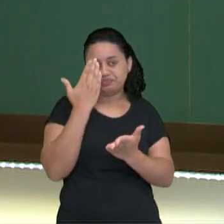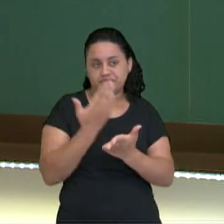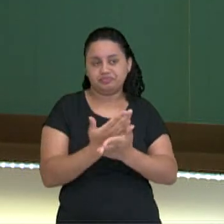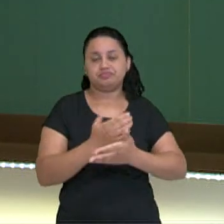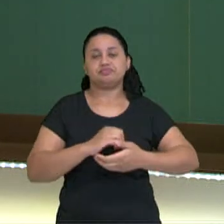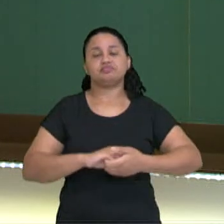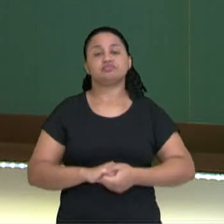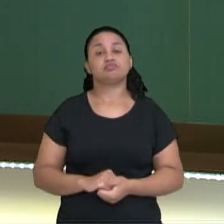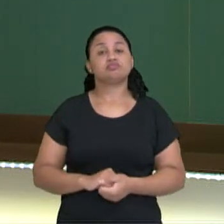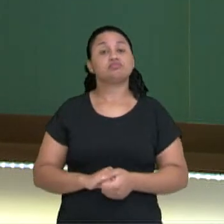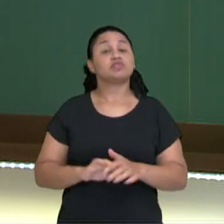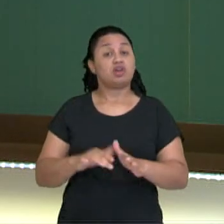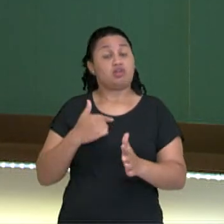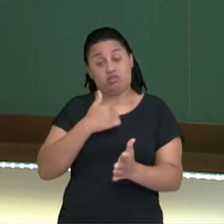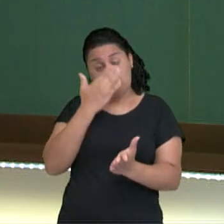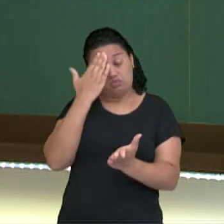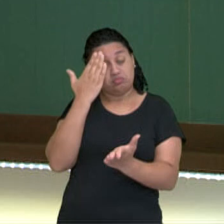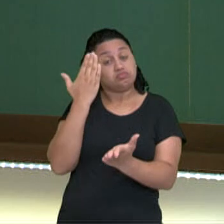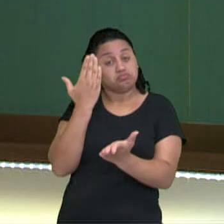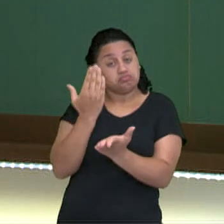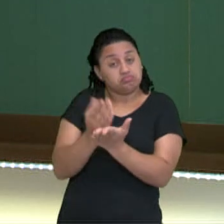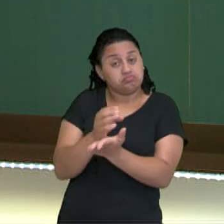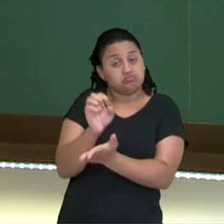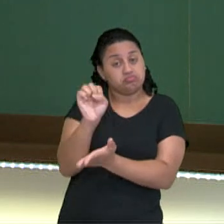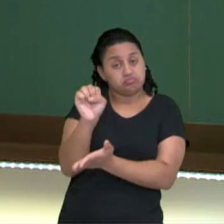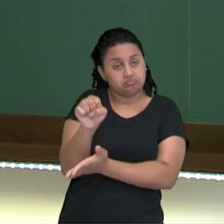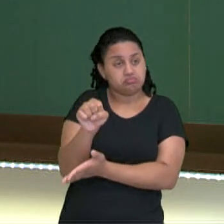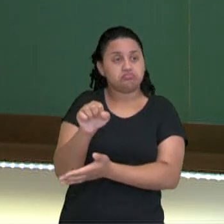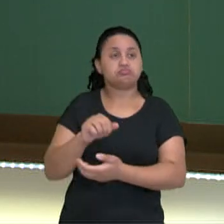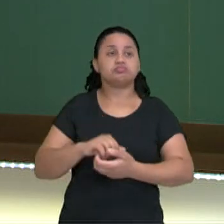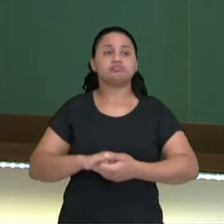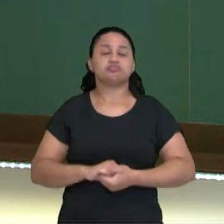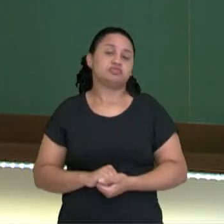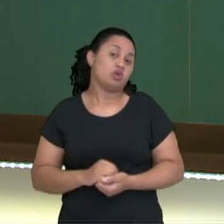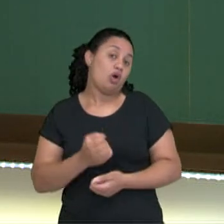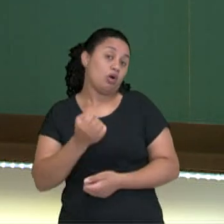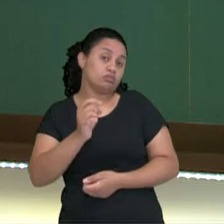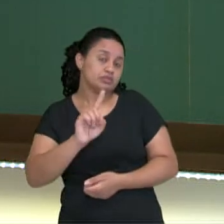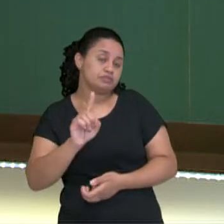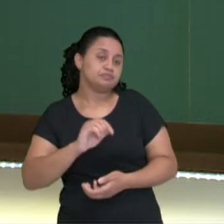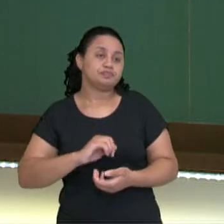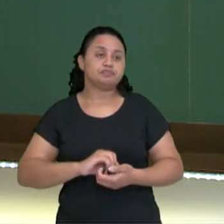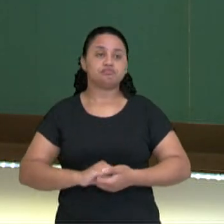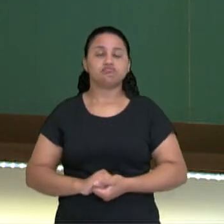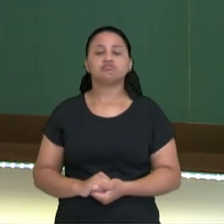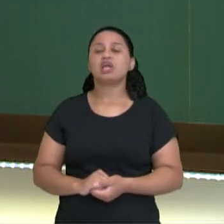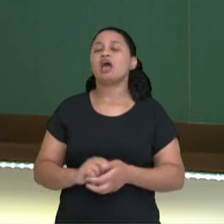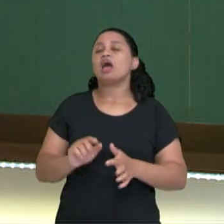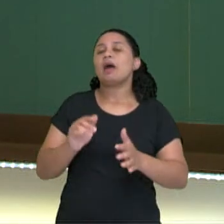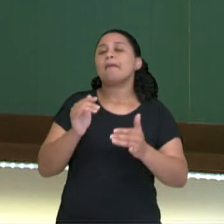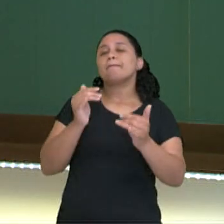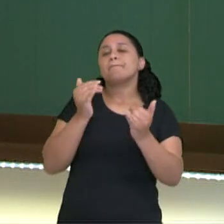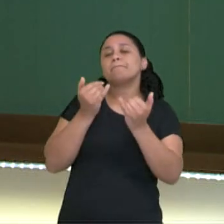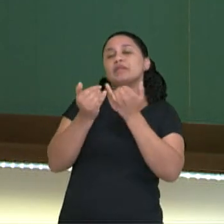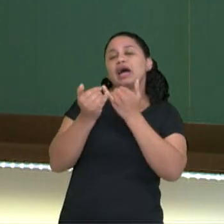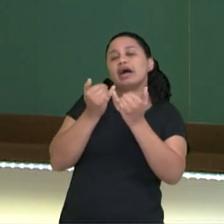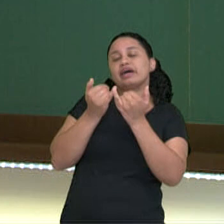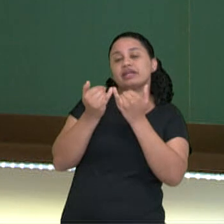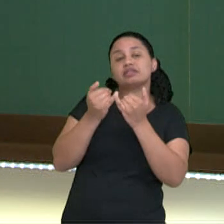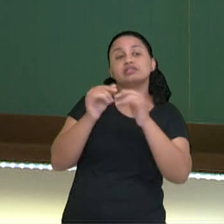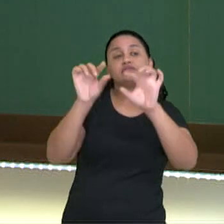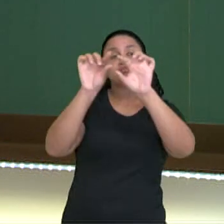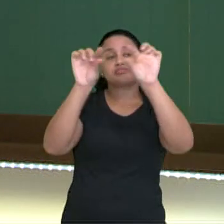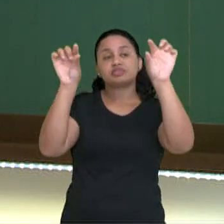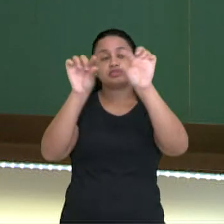eu acredito que. I seems to me, isso me parece. Então vejam, são